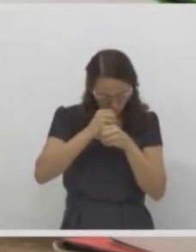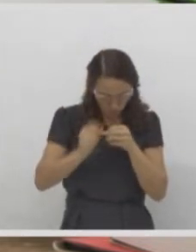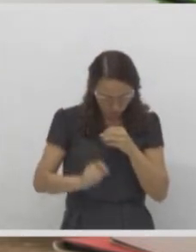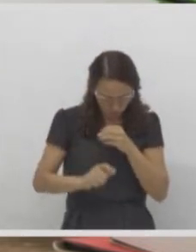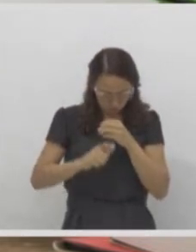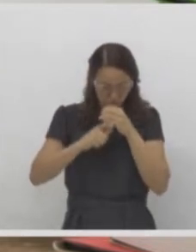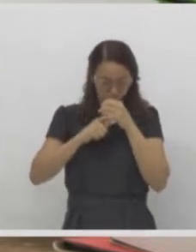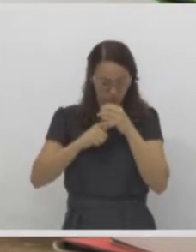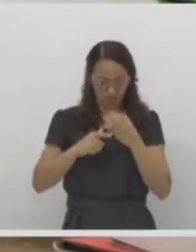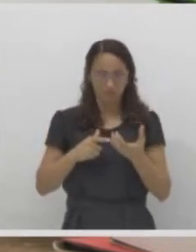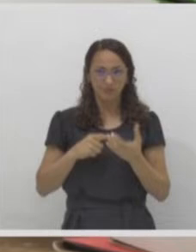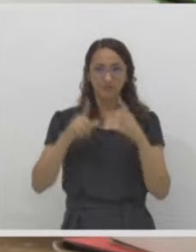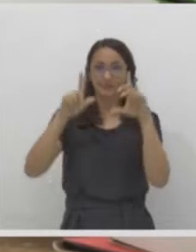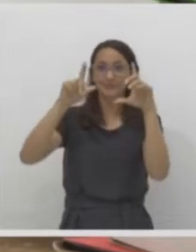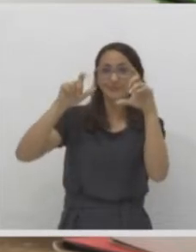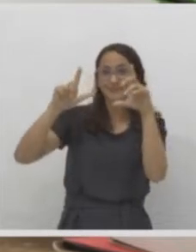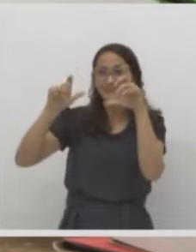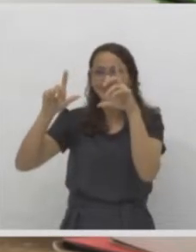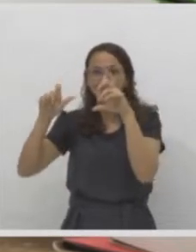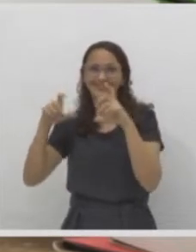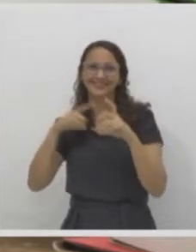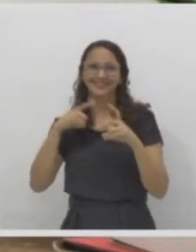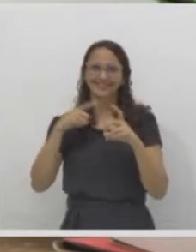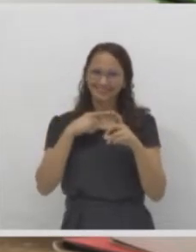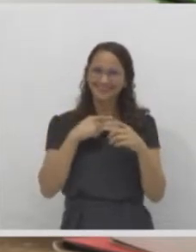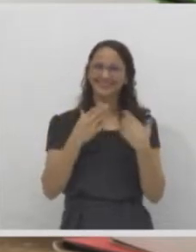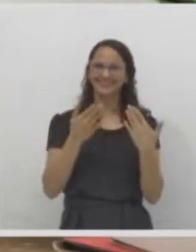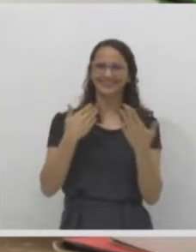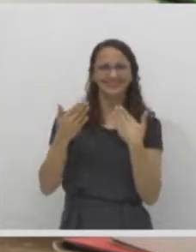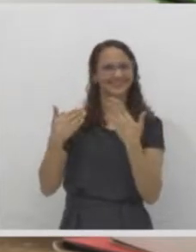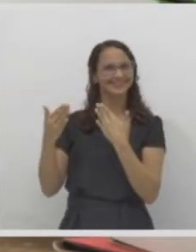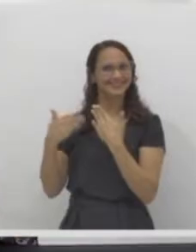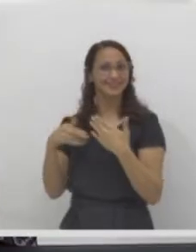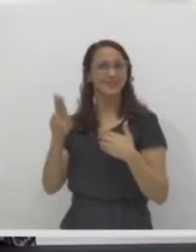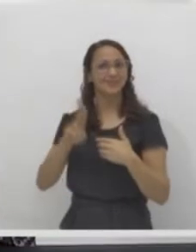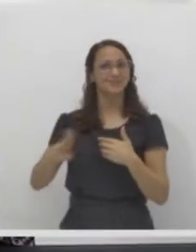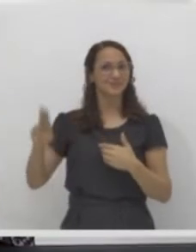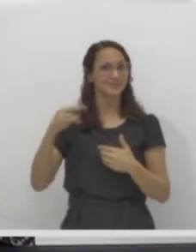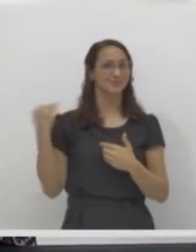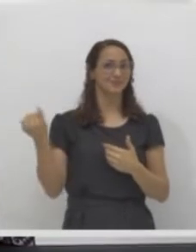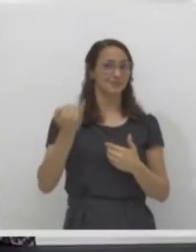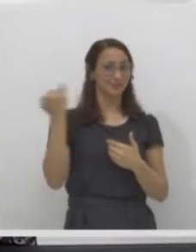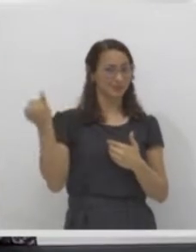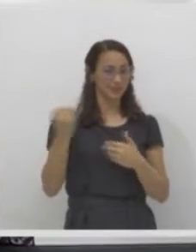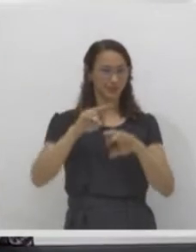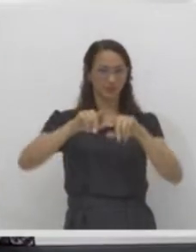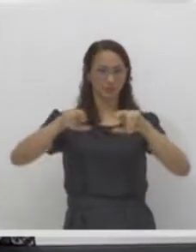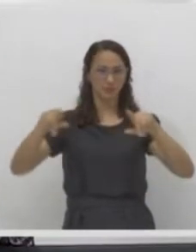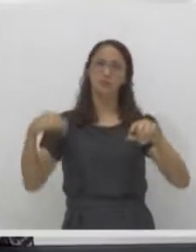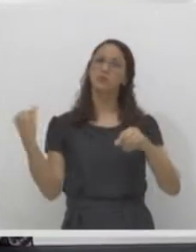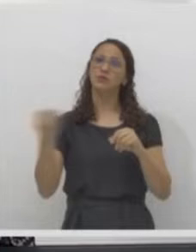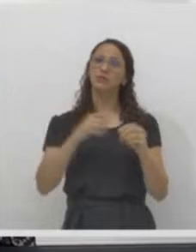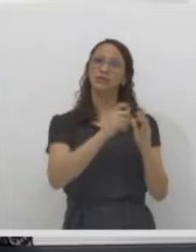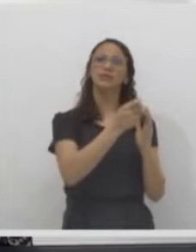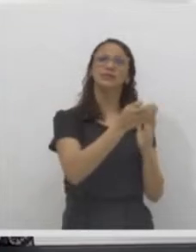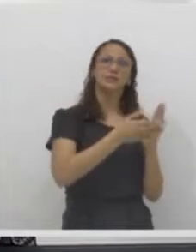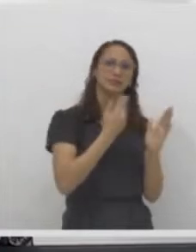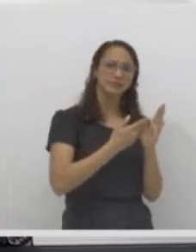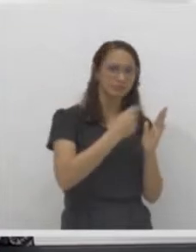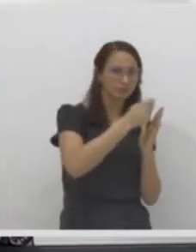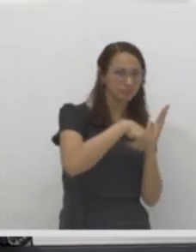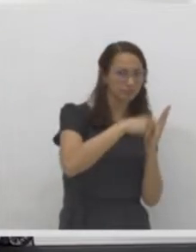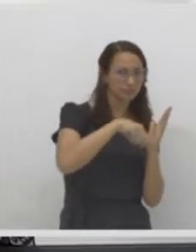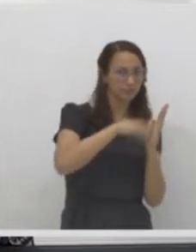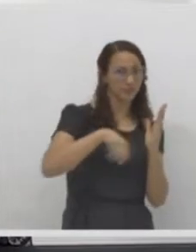fotográficas, e discutir usos sociais desses dispositivos. É importante você continuar anotando no seu caderno o assunto da